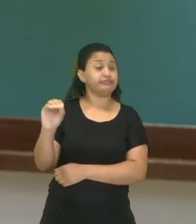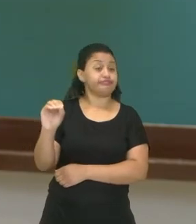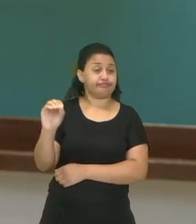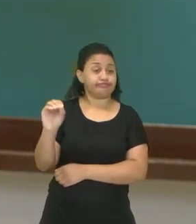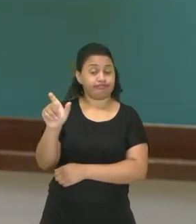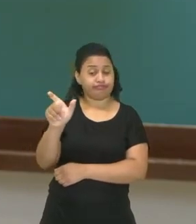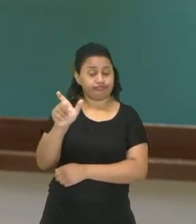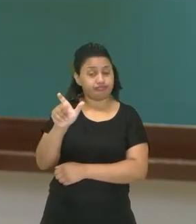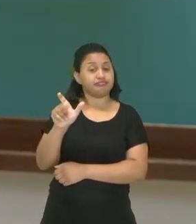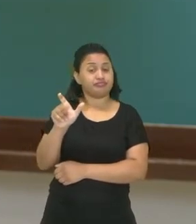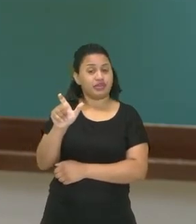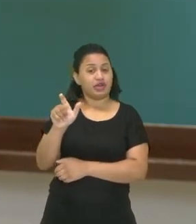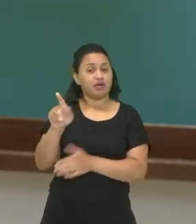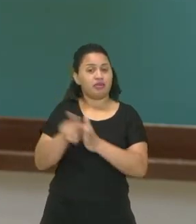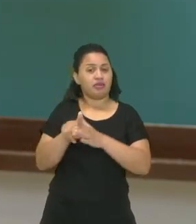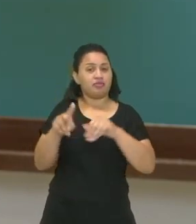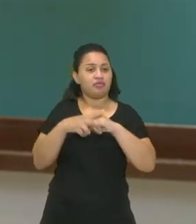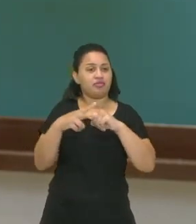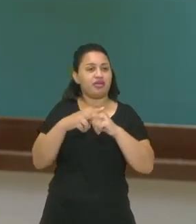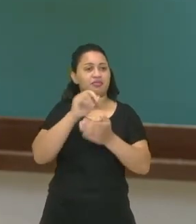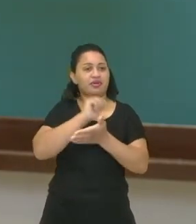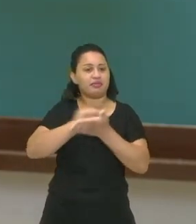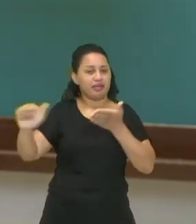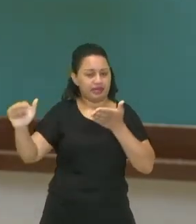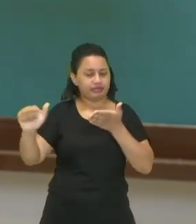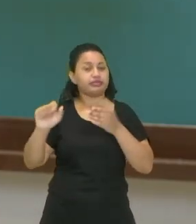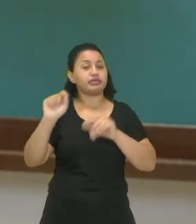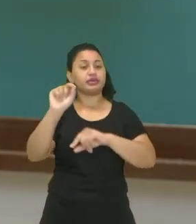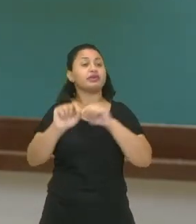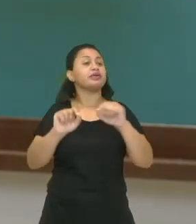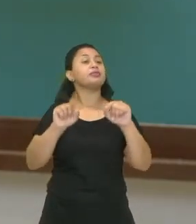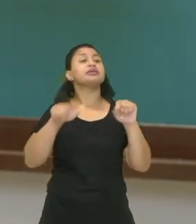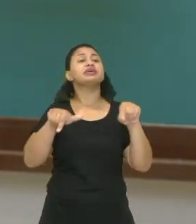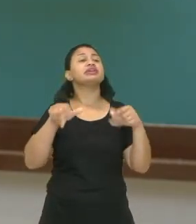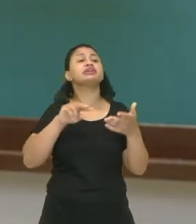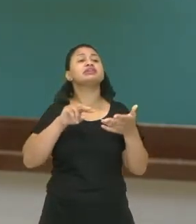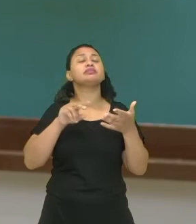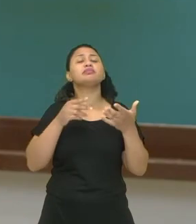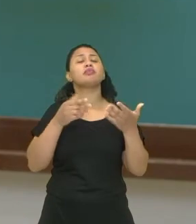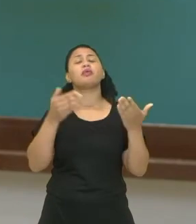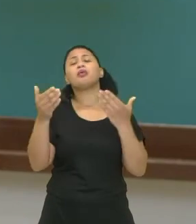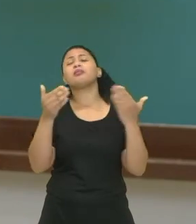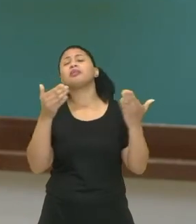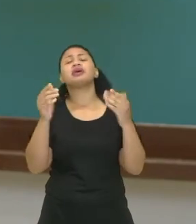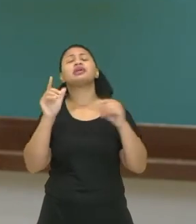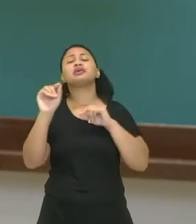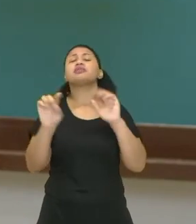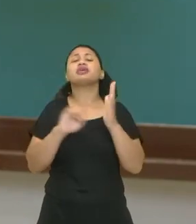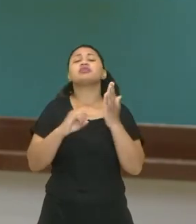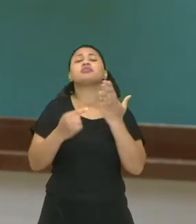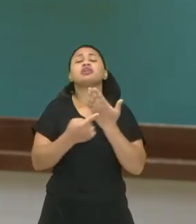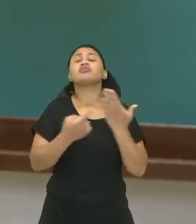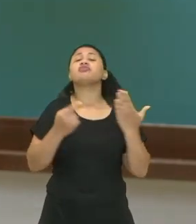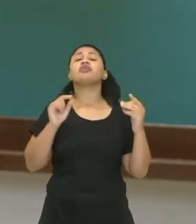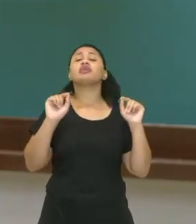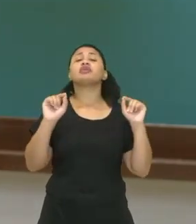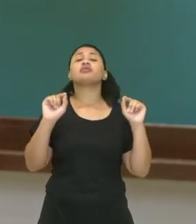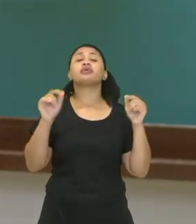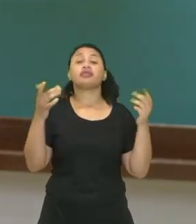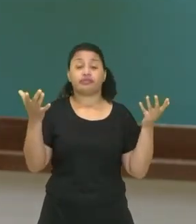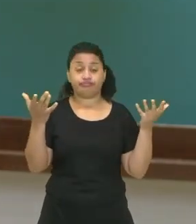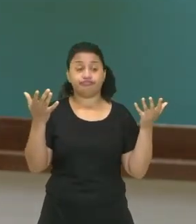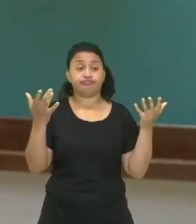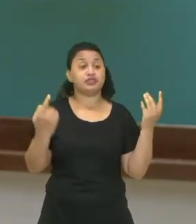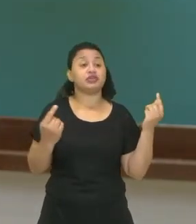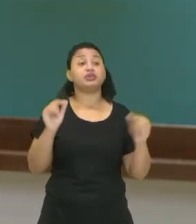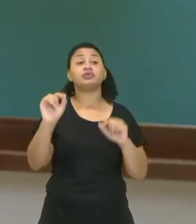verbo apagar, se refere metaforicamente a quê, né? Tá uma comparação implícita a quê? E qual o